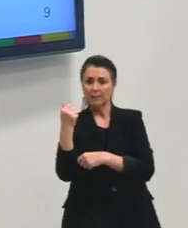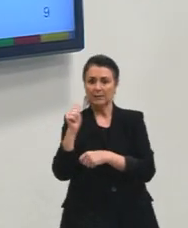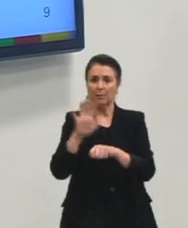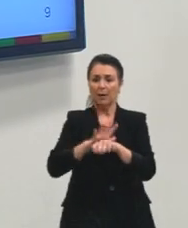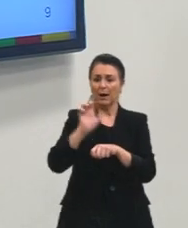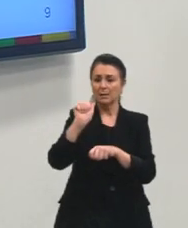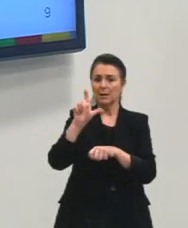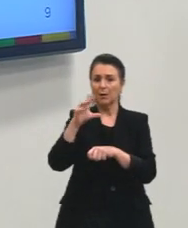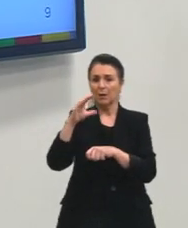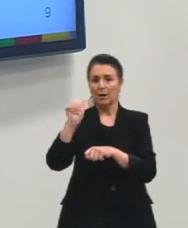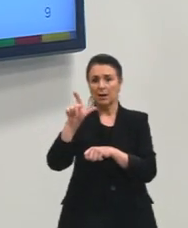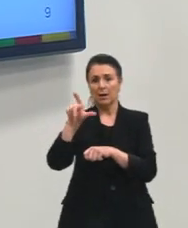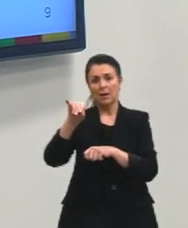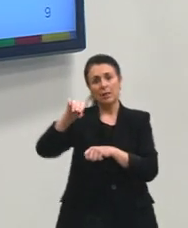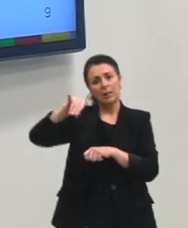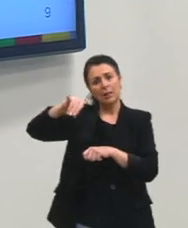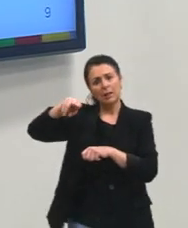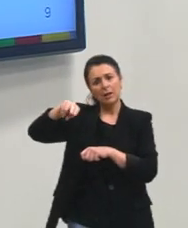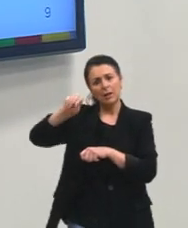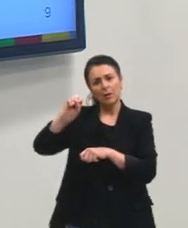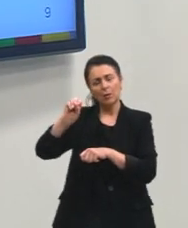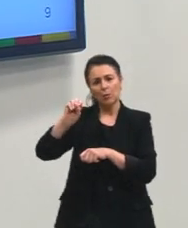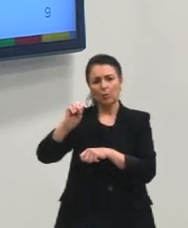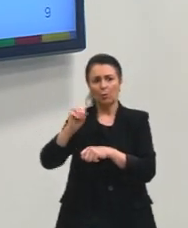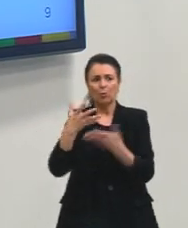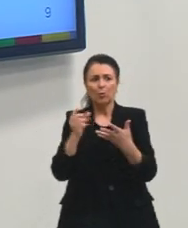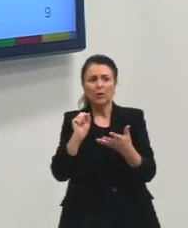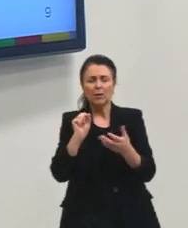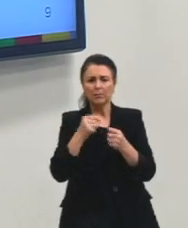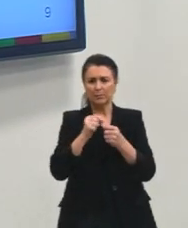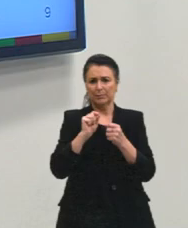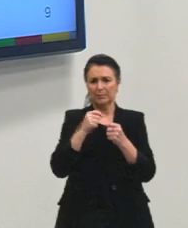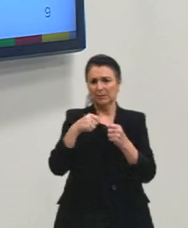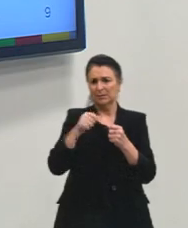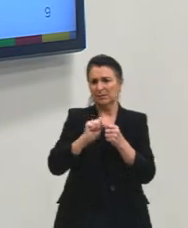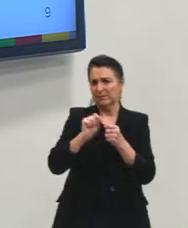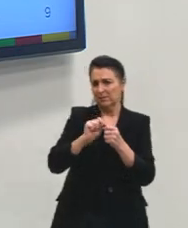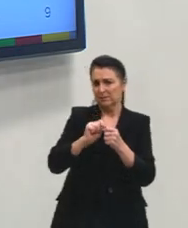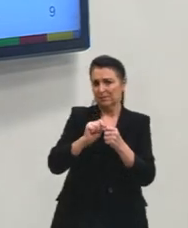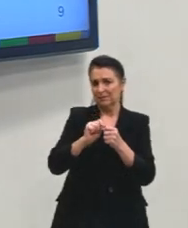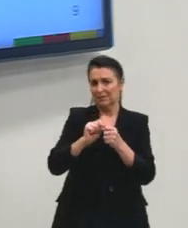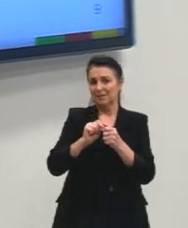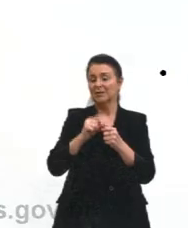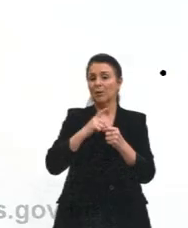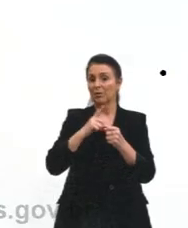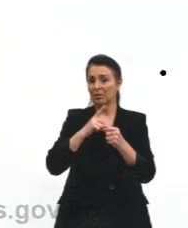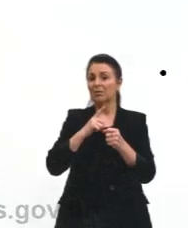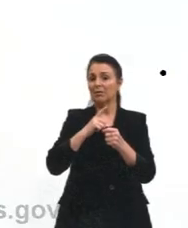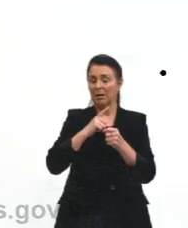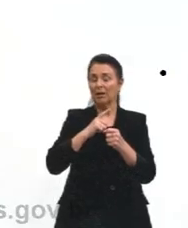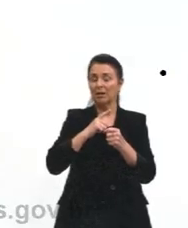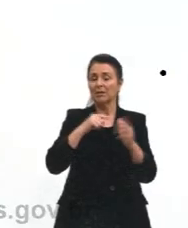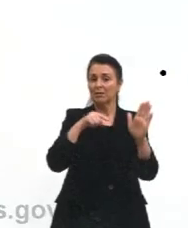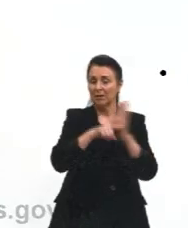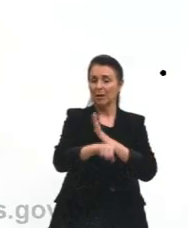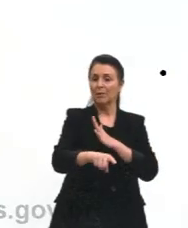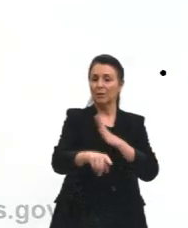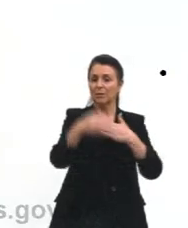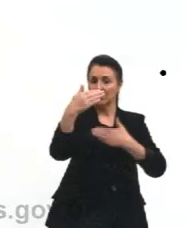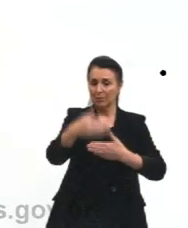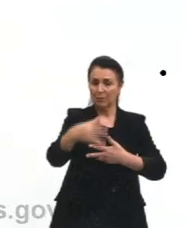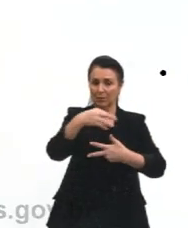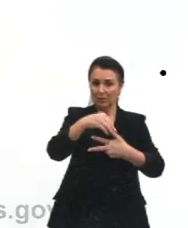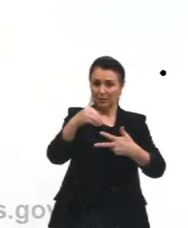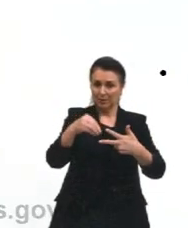mais alcalino que que precisa ser feito então esses questionamentos que é feito nas questões então é importante saber Aplicação e